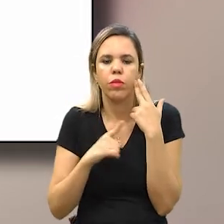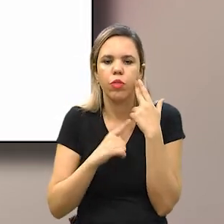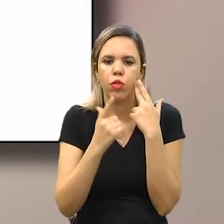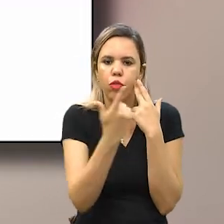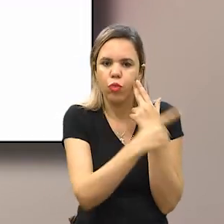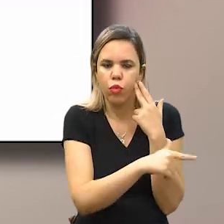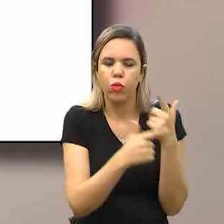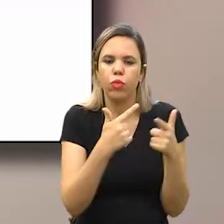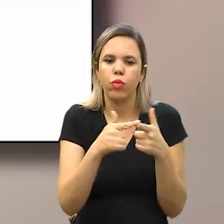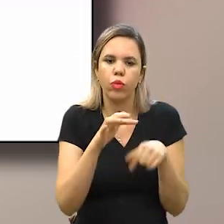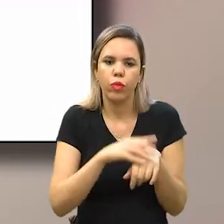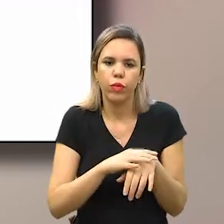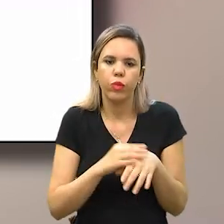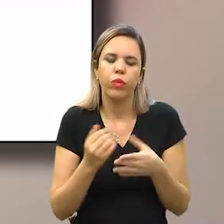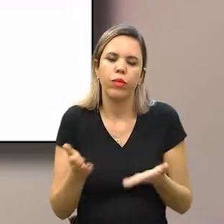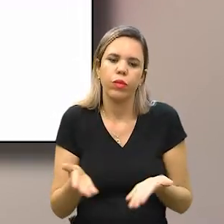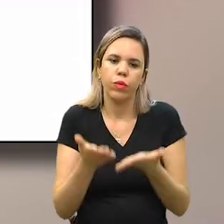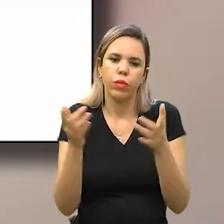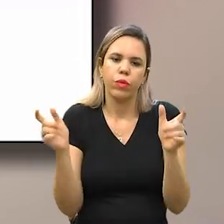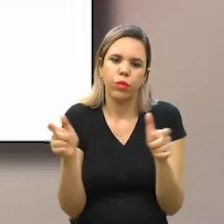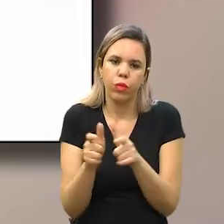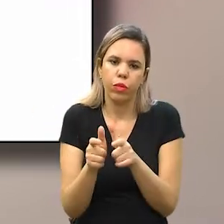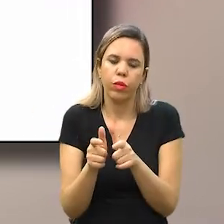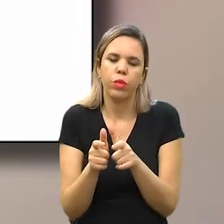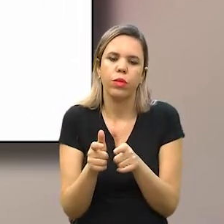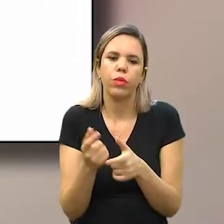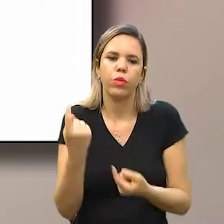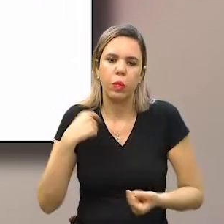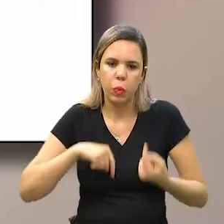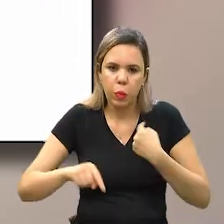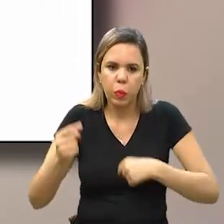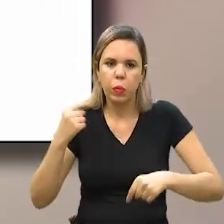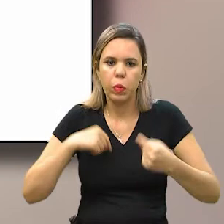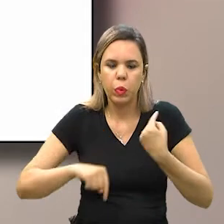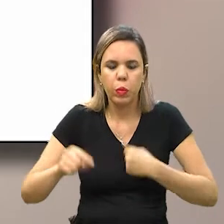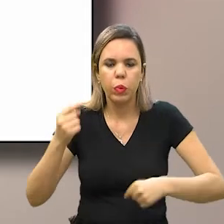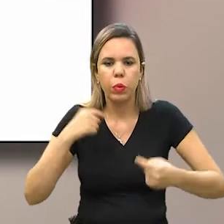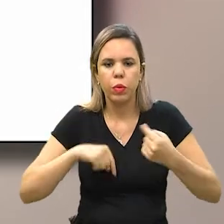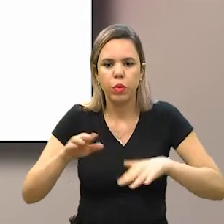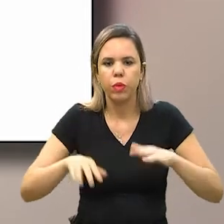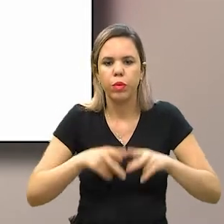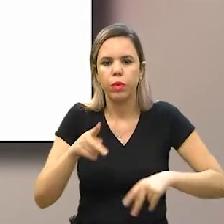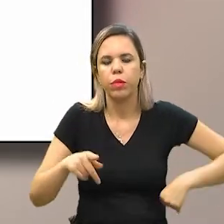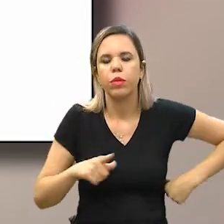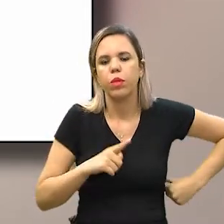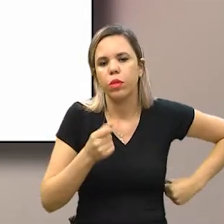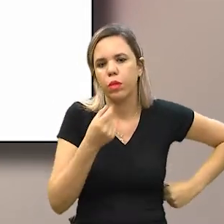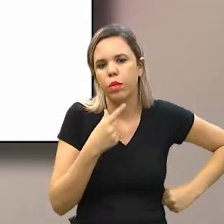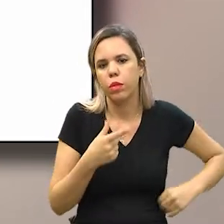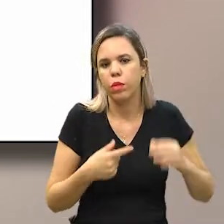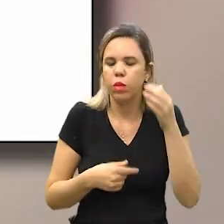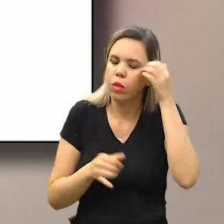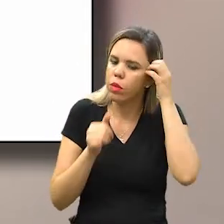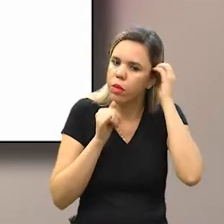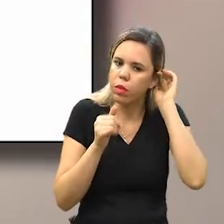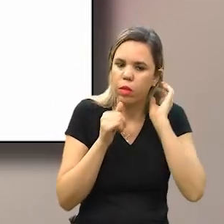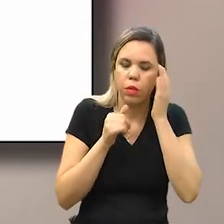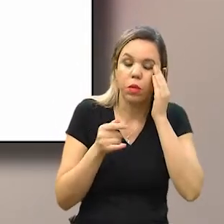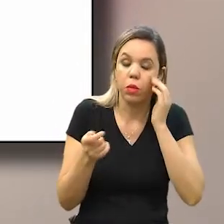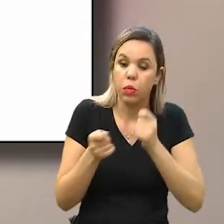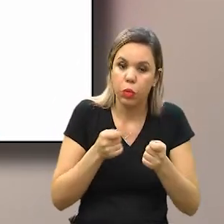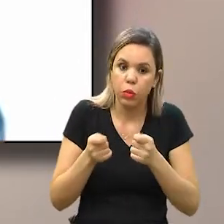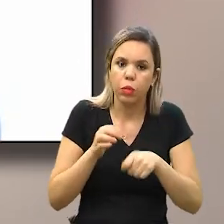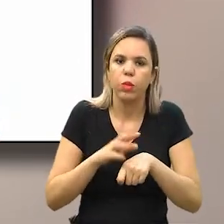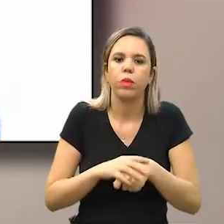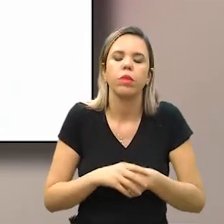você tiver outros fatores que favorecem a diminuição da imunidade, às vezes a pessoa toma remédio, por exemplo, para